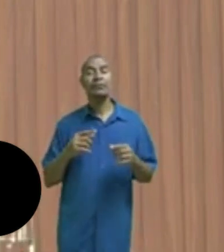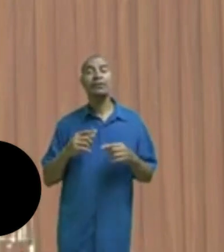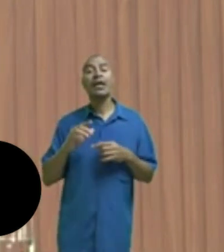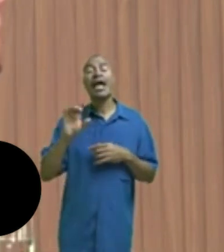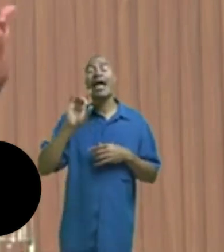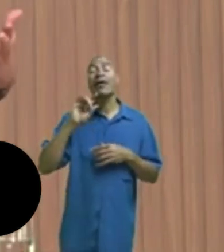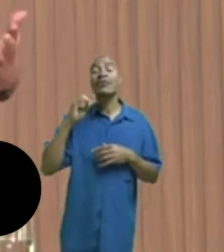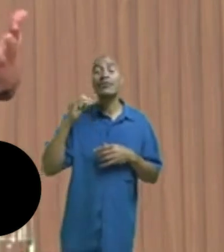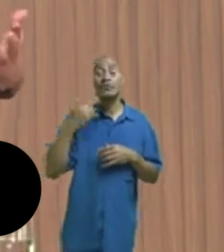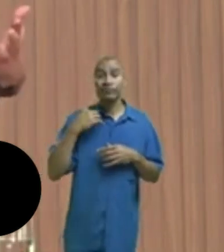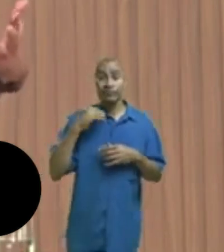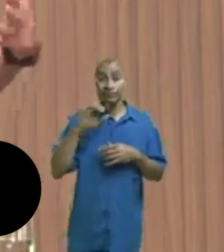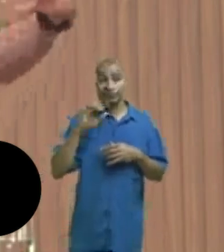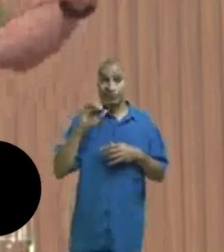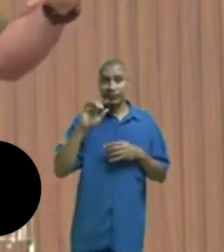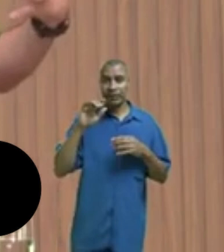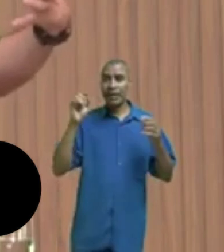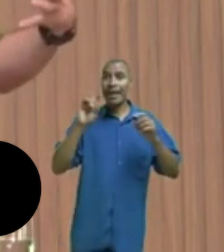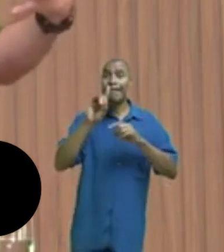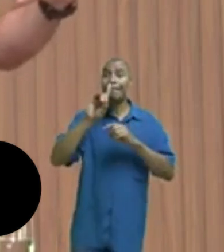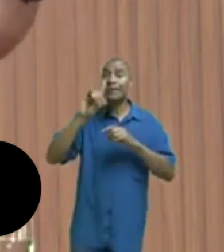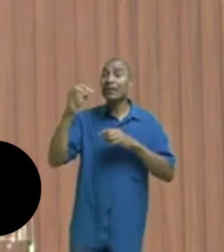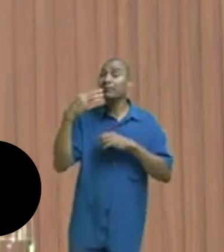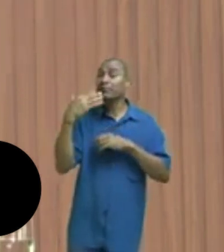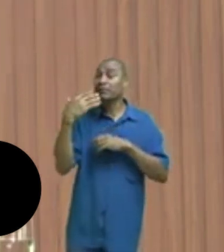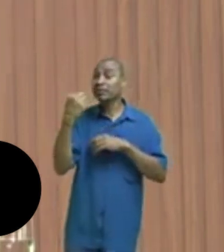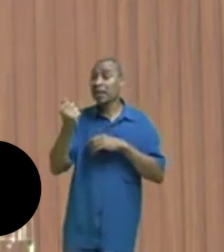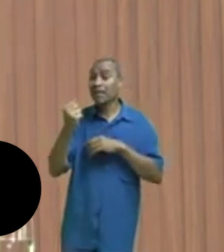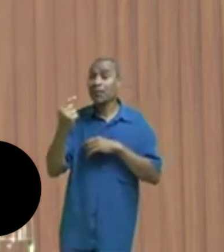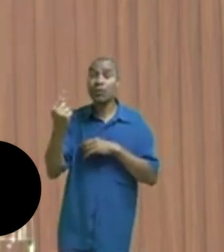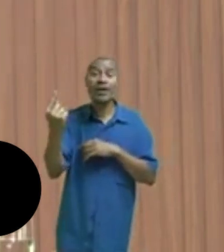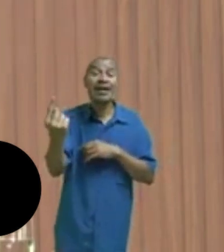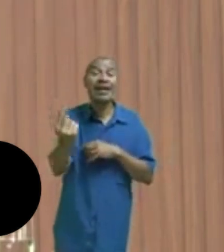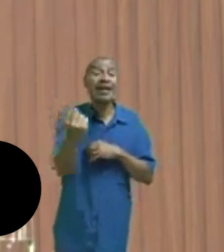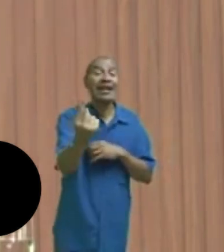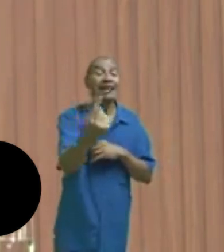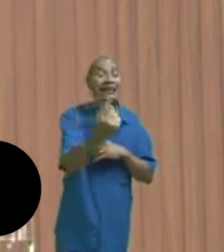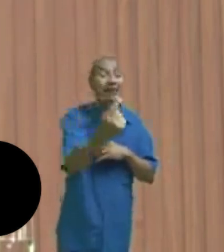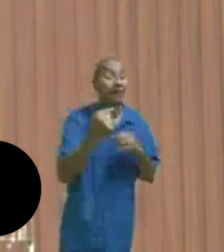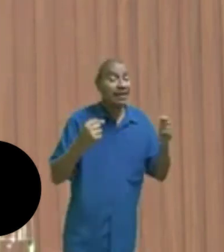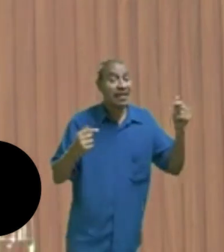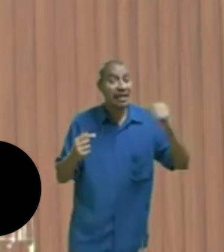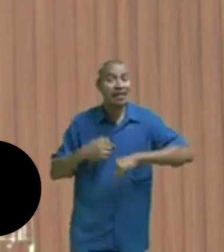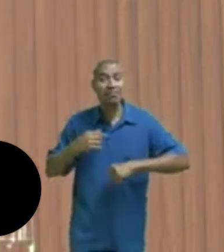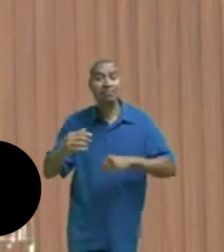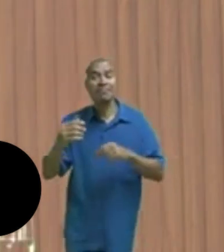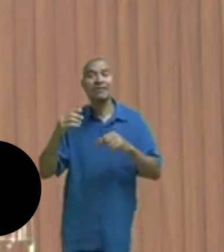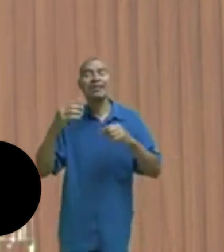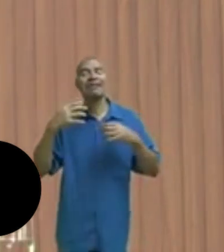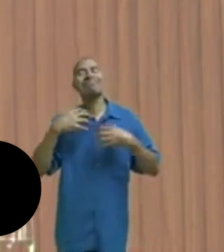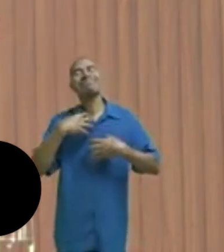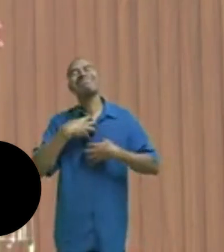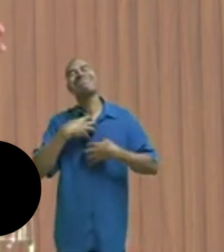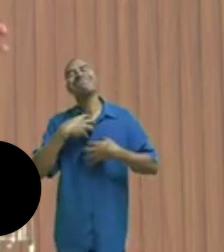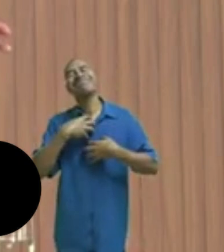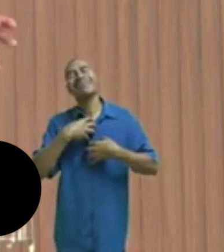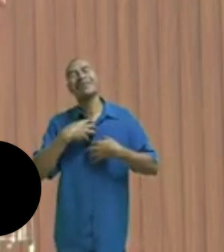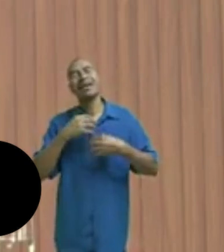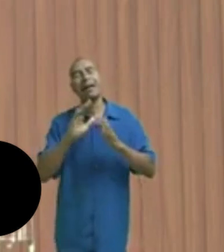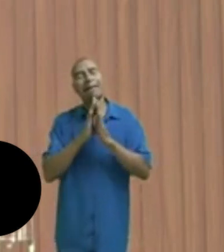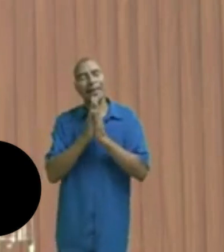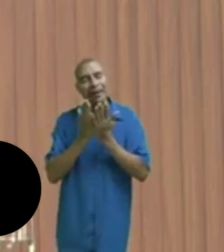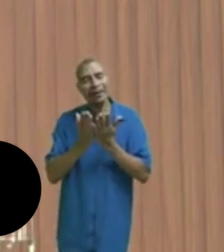porque desejamos. Nós estamos aqui porque Deus nos trouxe. E ministra ao nosso coração as mesmas